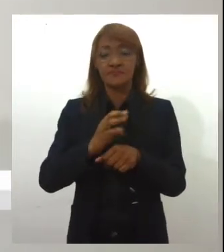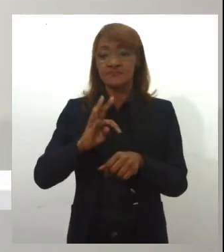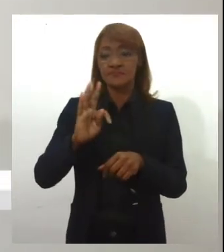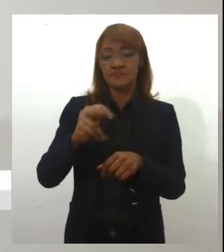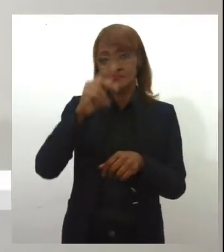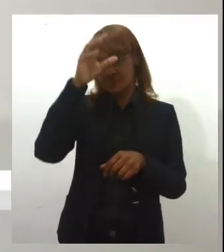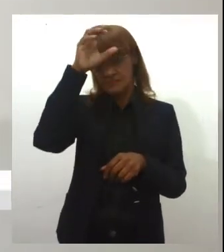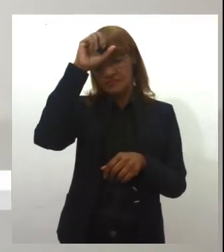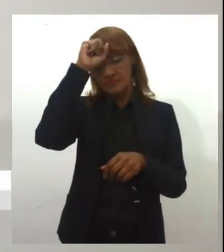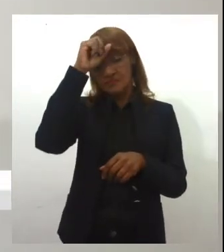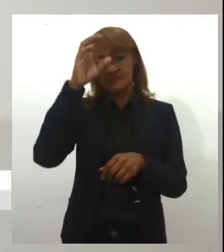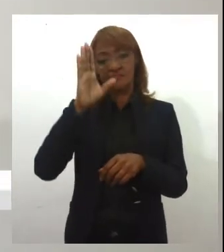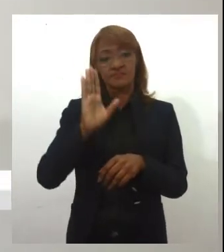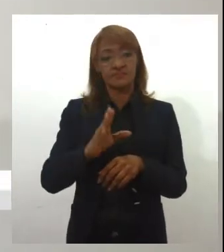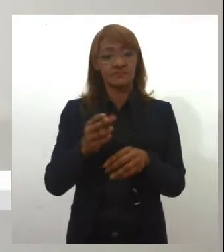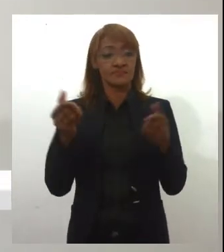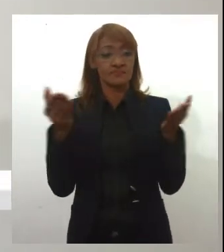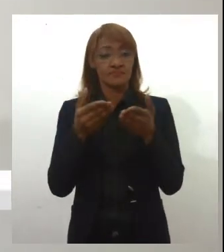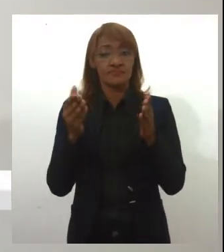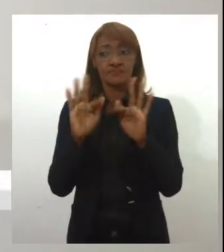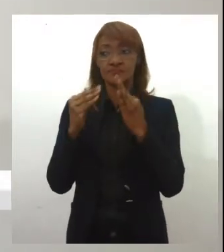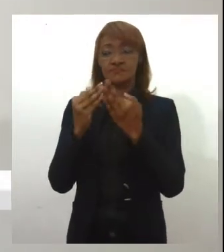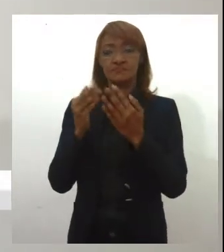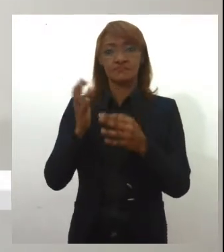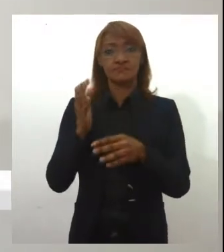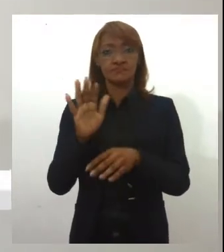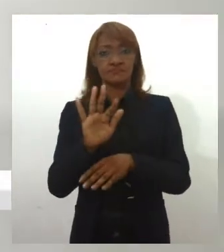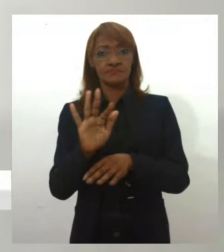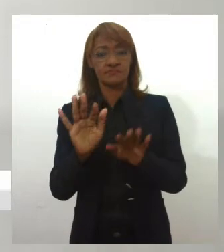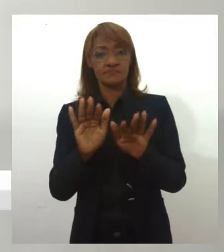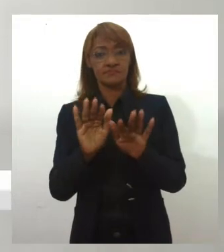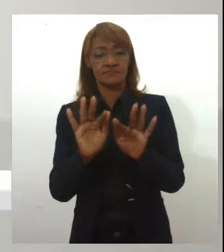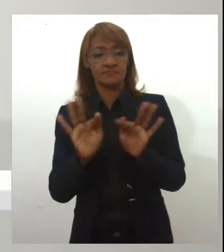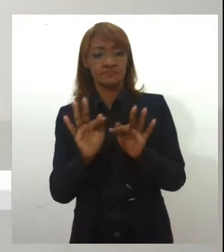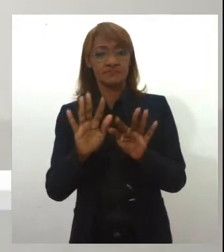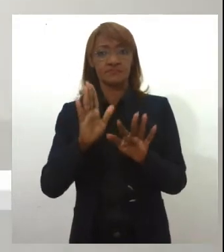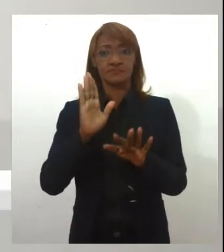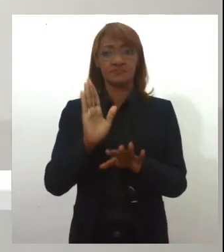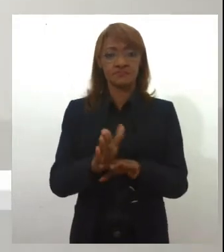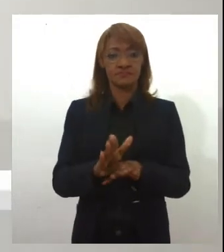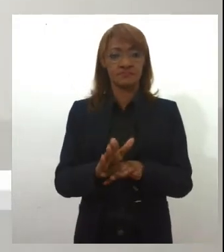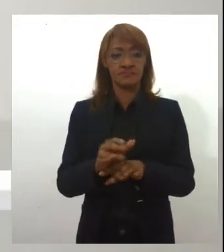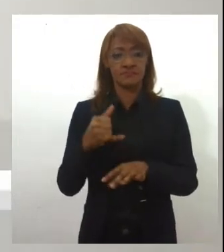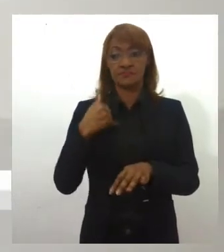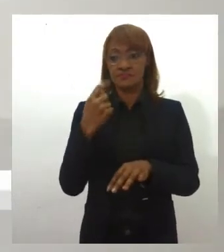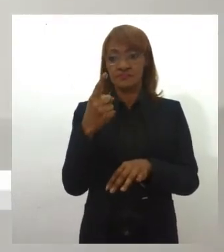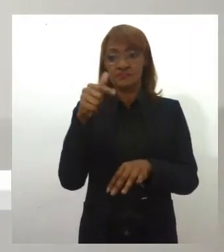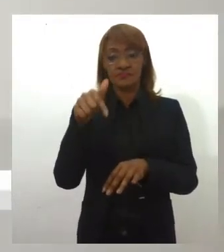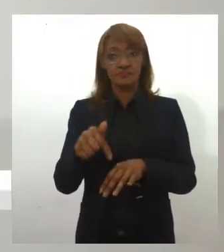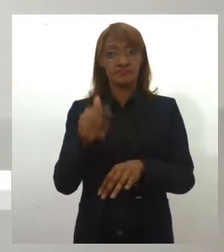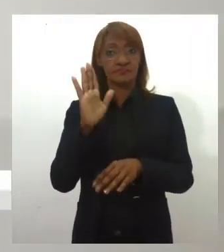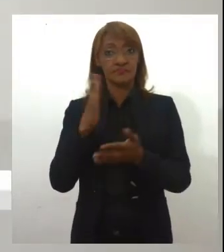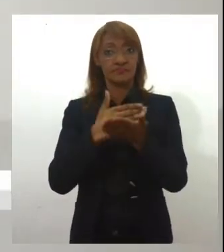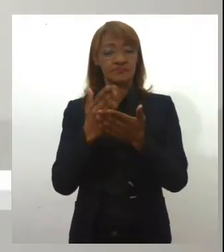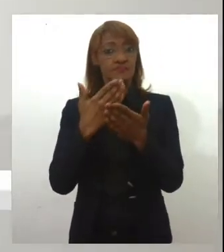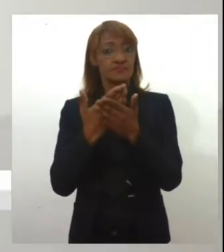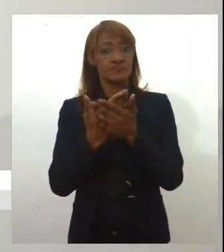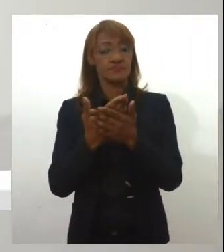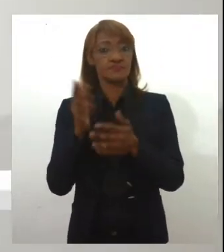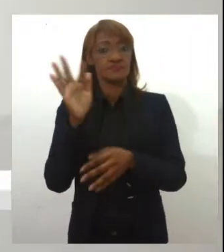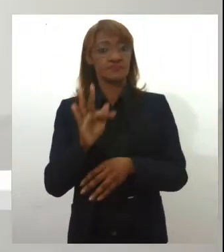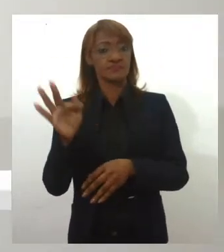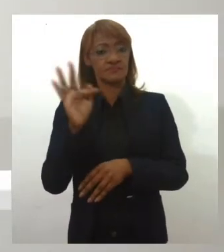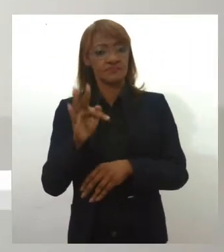a classe média quer que os filhos acabem o ensino médio ali com 17 anos, já ingressem numa faculdade, não me